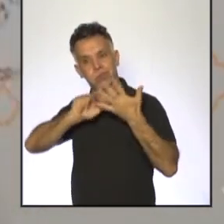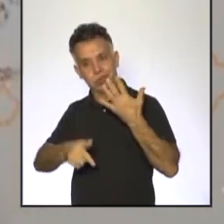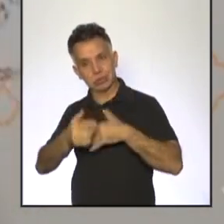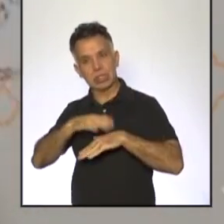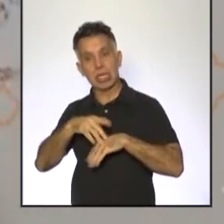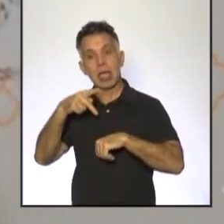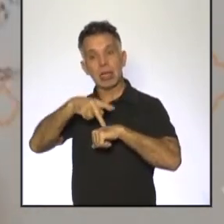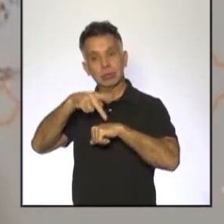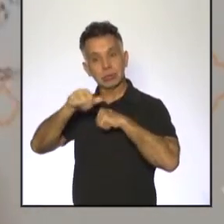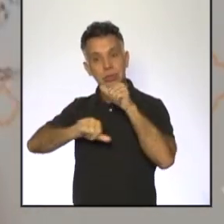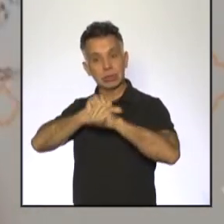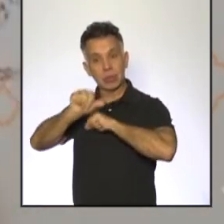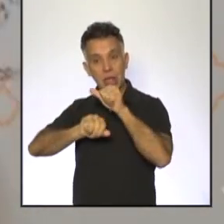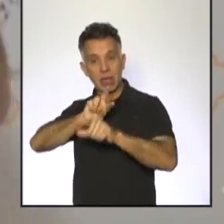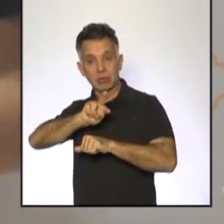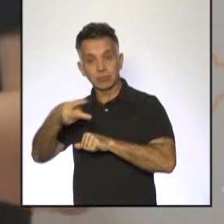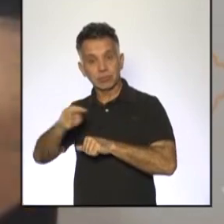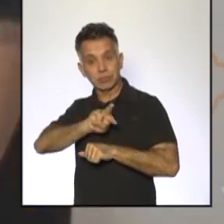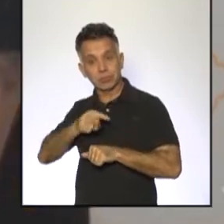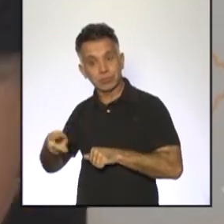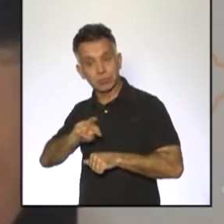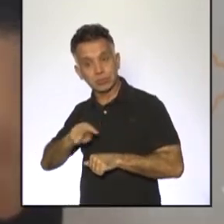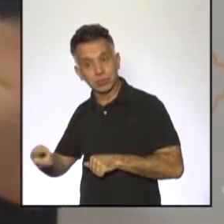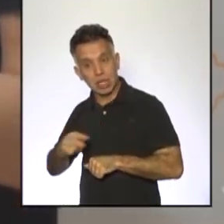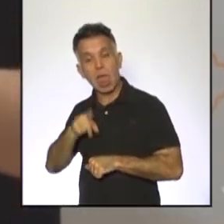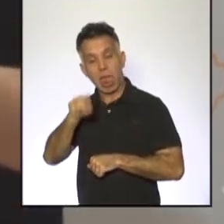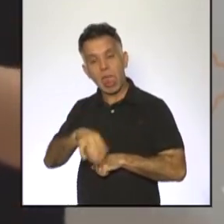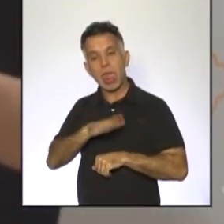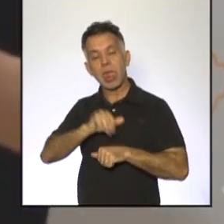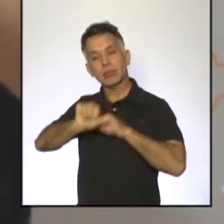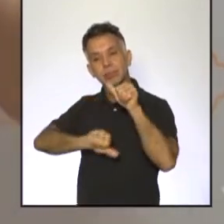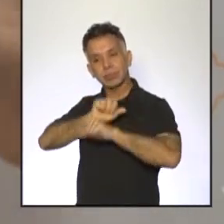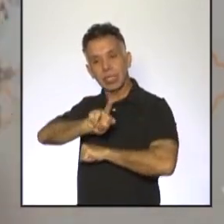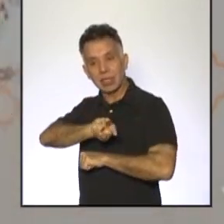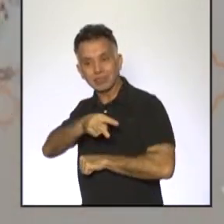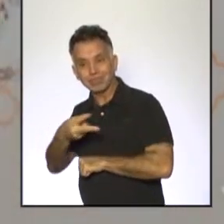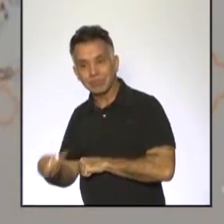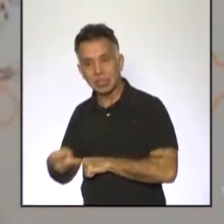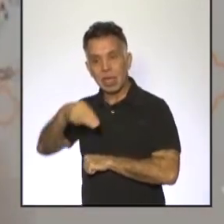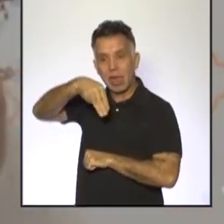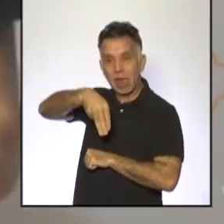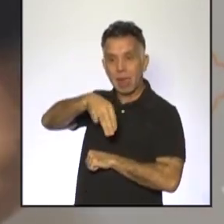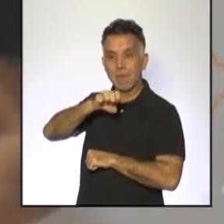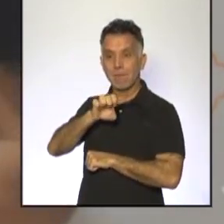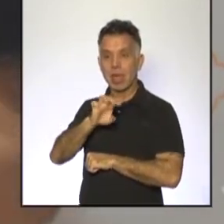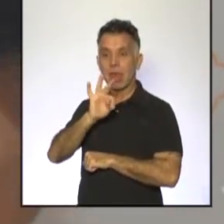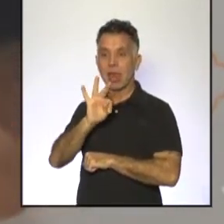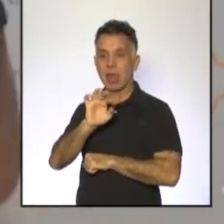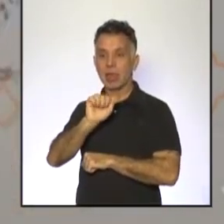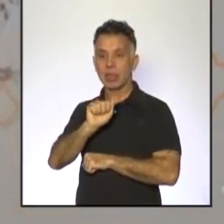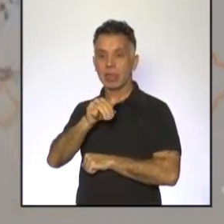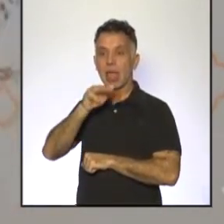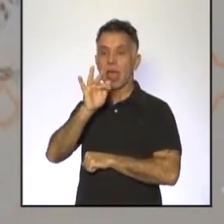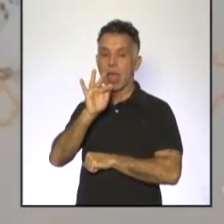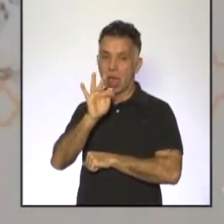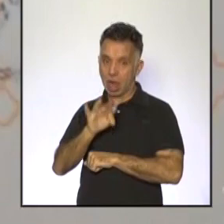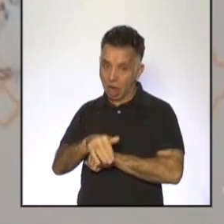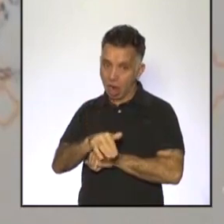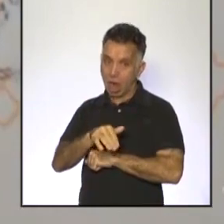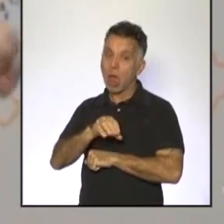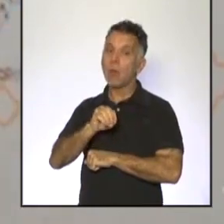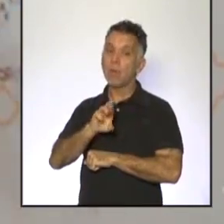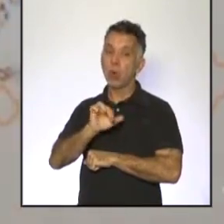plutônica, se transforma na rocha metamórfica. Isso é o metamorfismo. Então, o metamorfismo é a característica clássica de